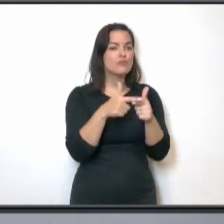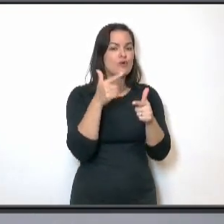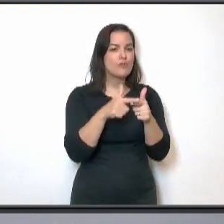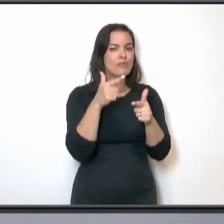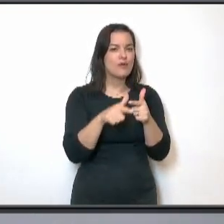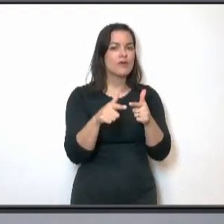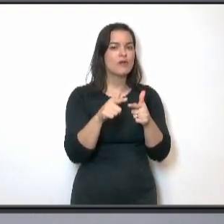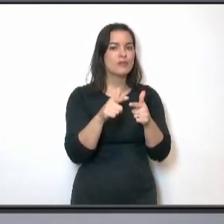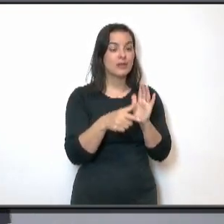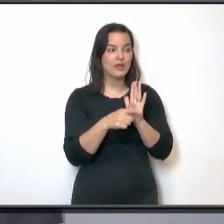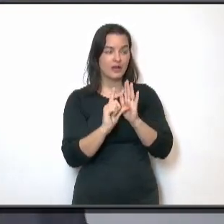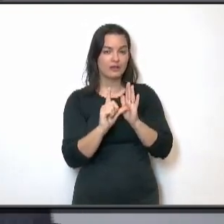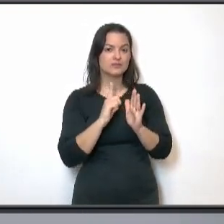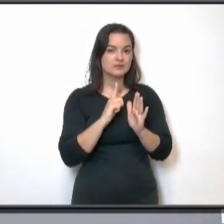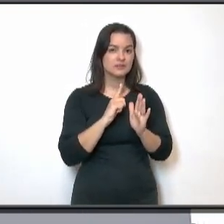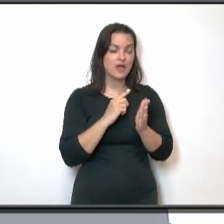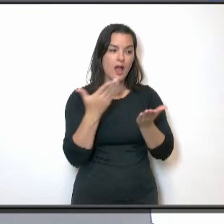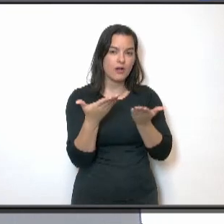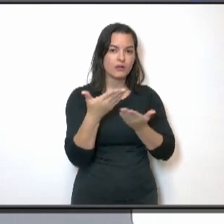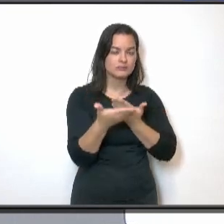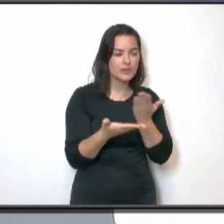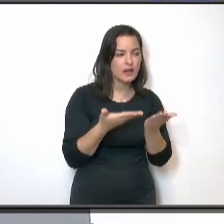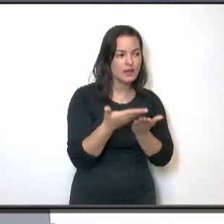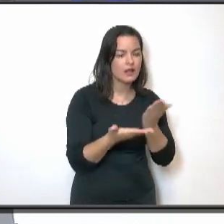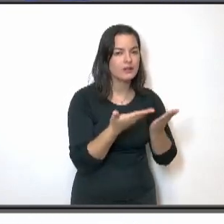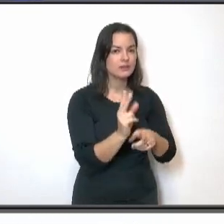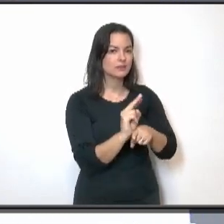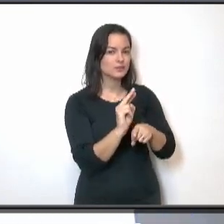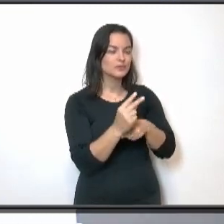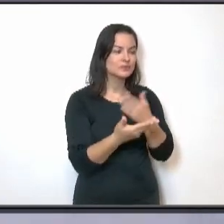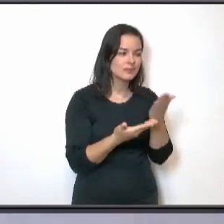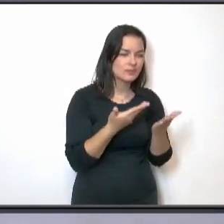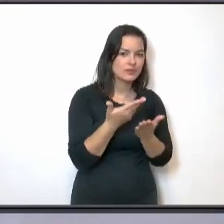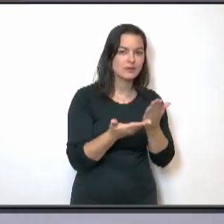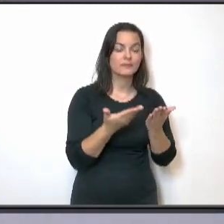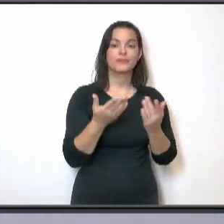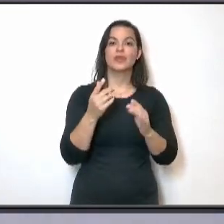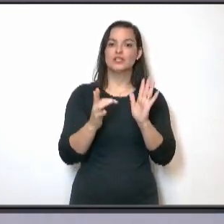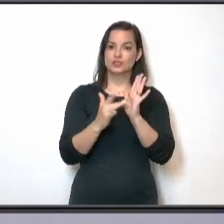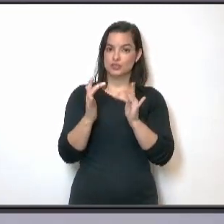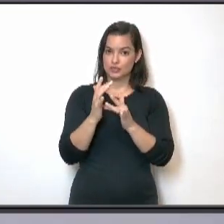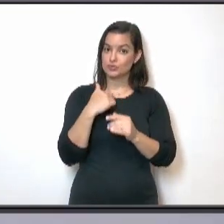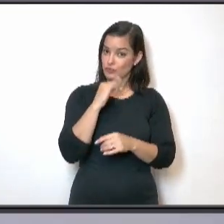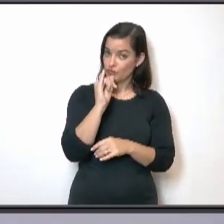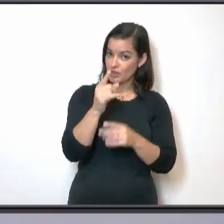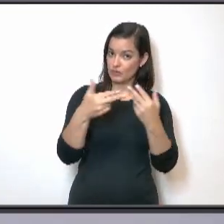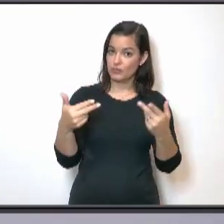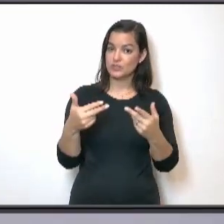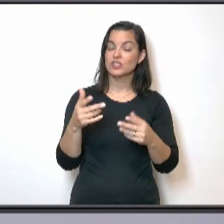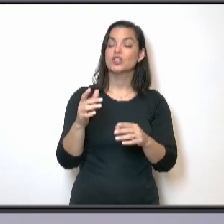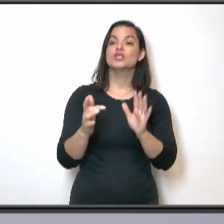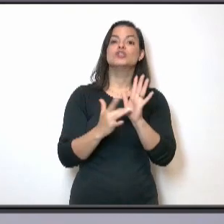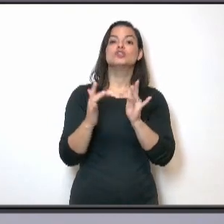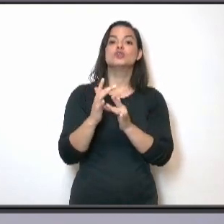A ferida existia, a ferida estava aberta. E Jesus, meus amados irmãos, deixa eu te dizer uma coisa sobre Jesus. Ele não finge que